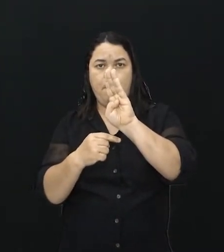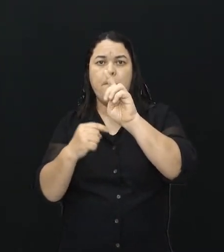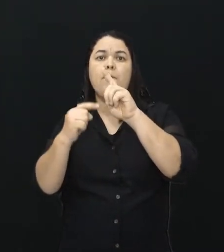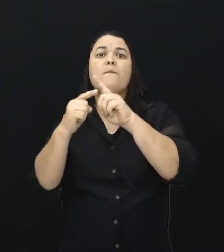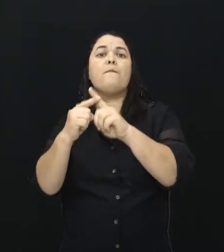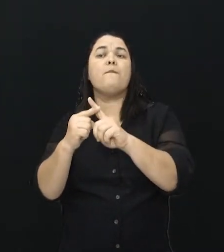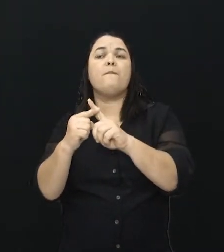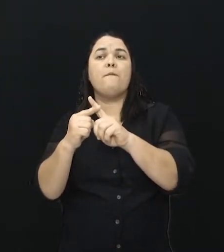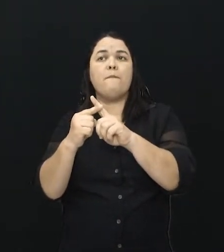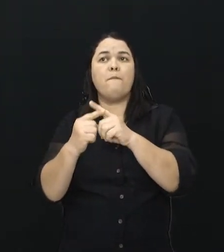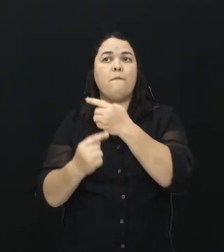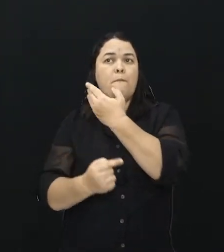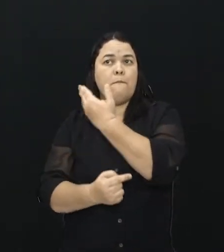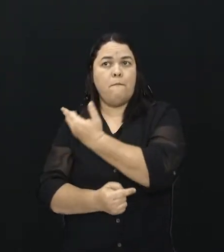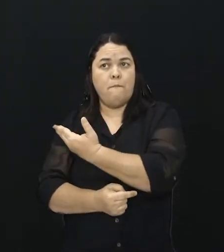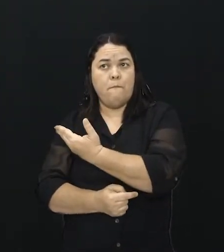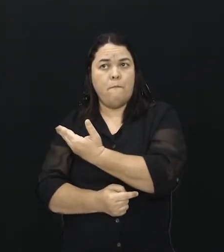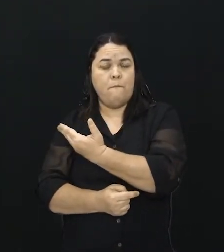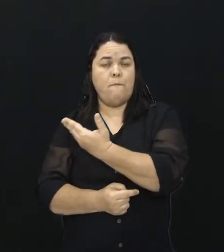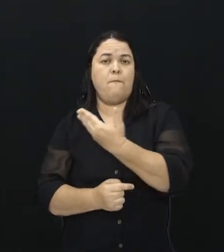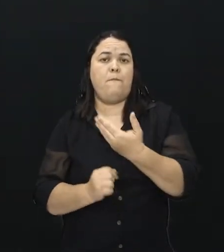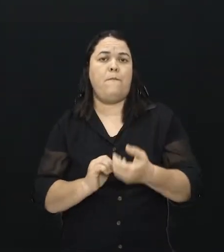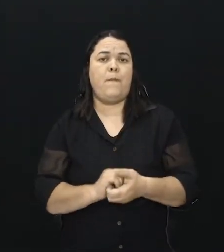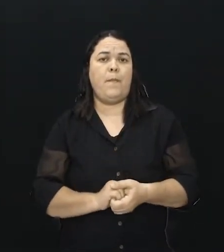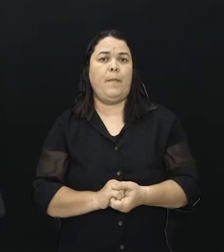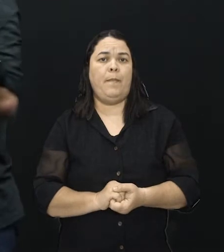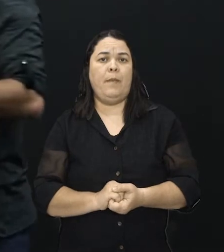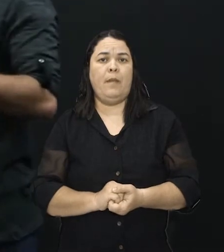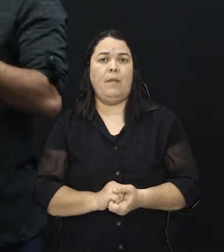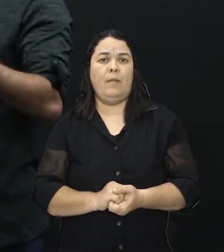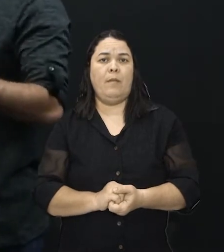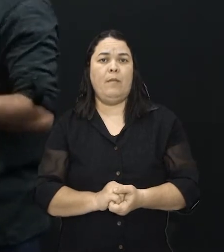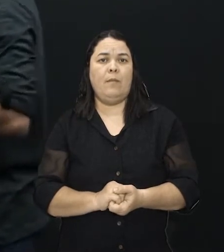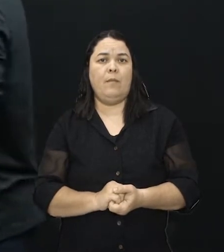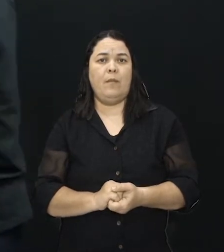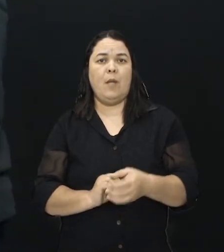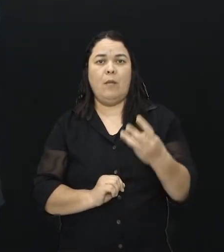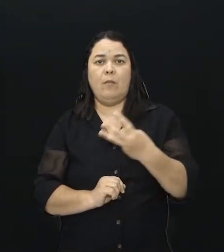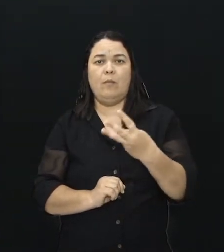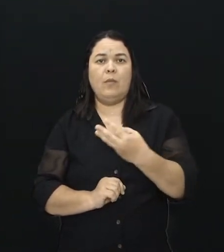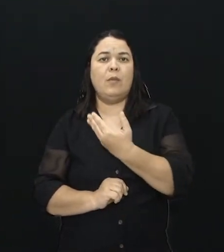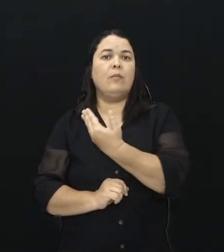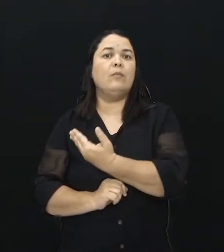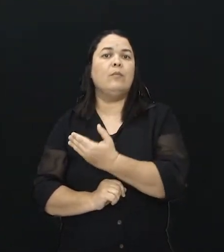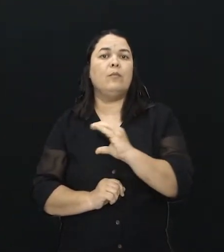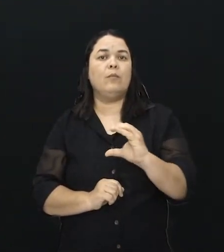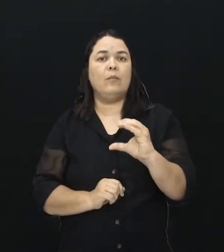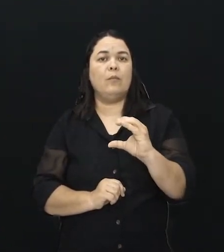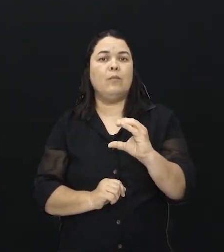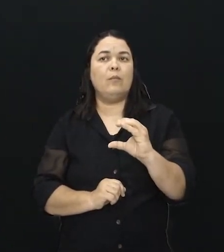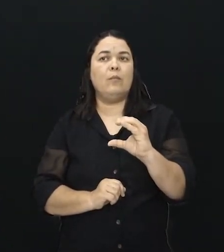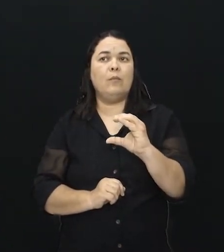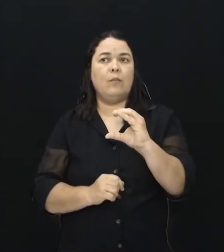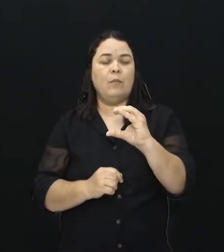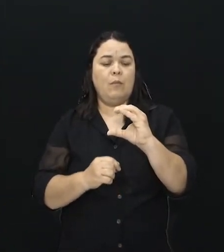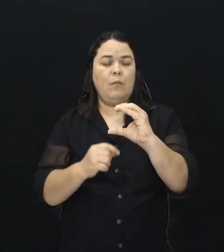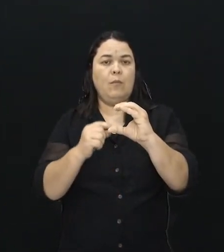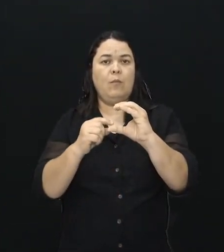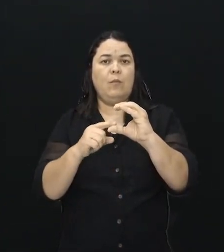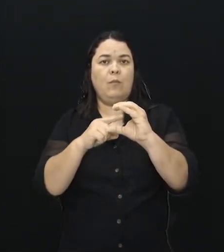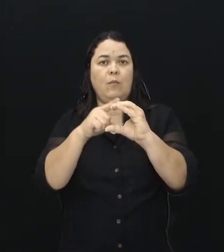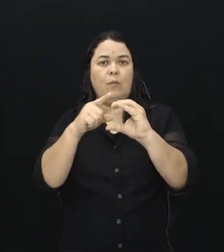1 é 2, então teremos 2 terços. Assim como na terceira parte eu tenho o C como